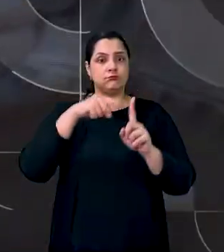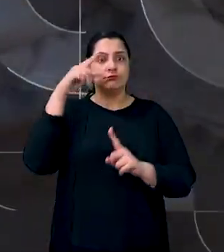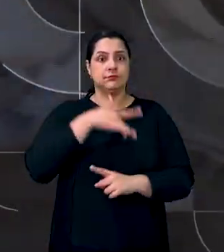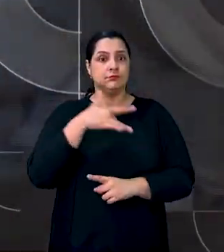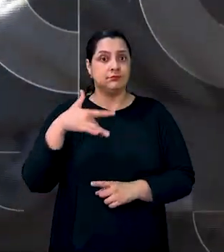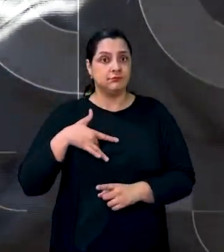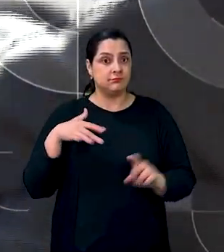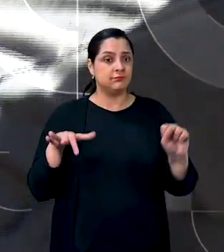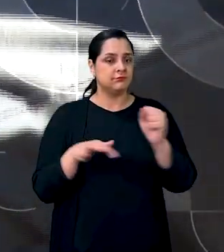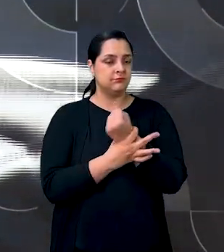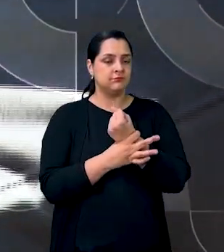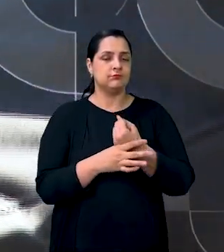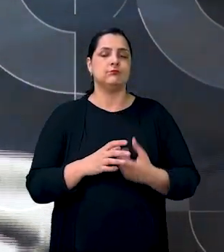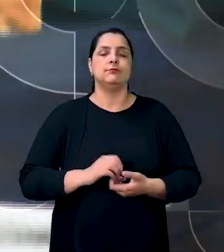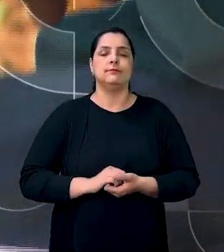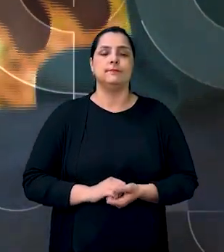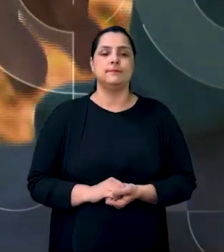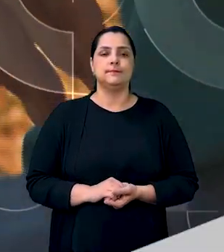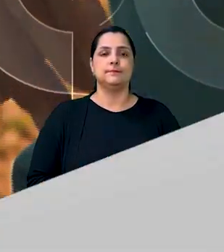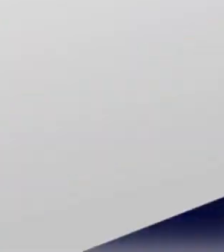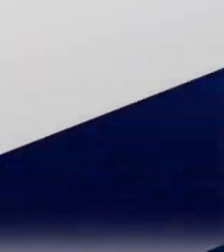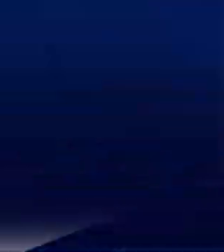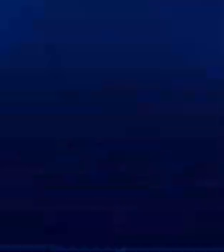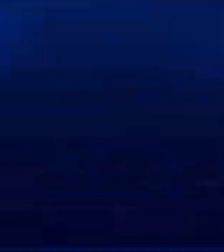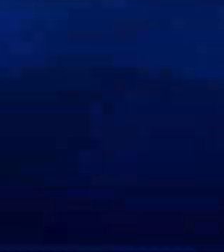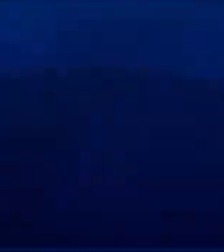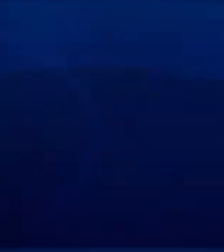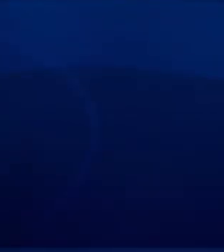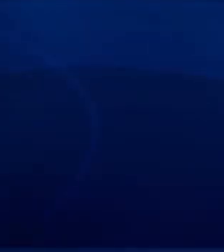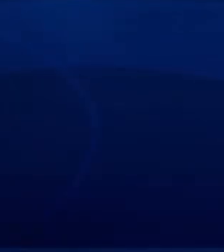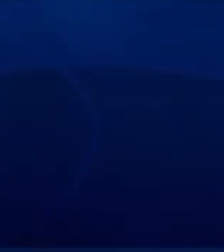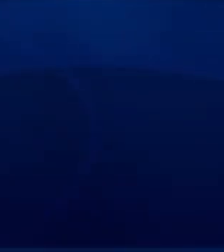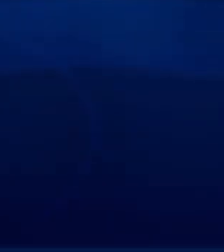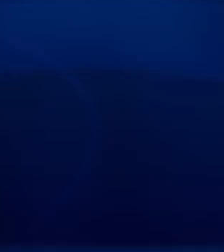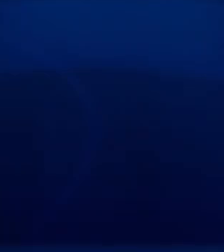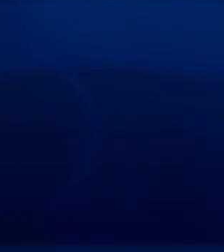climáticas à saúde e à segurança no trabalho.